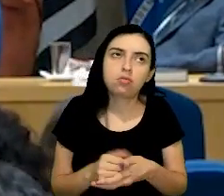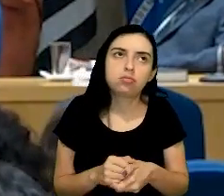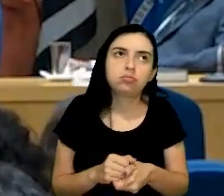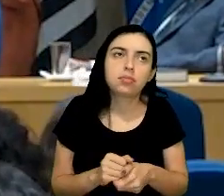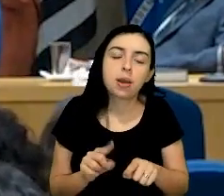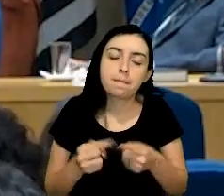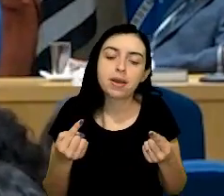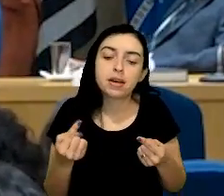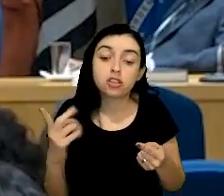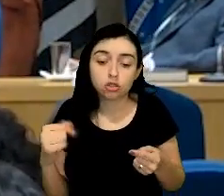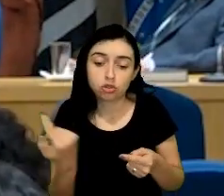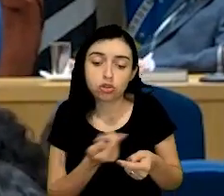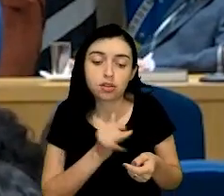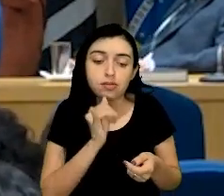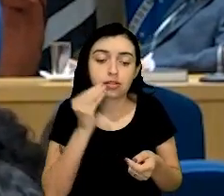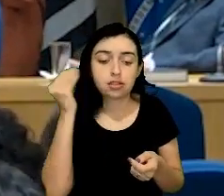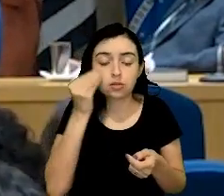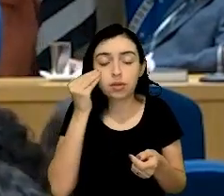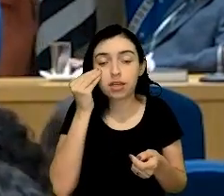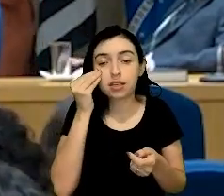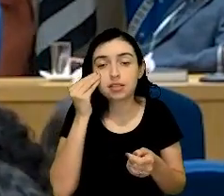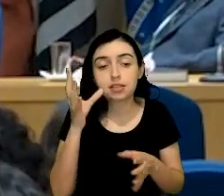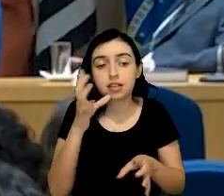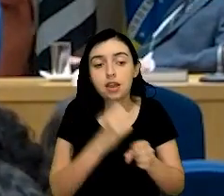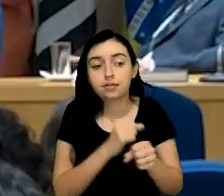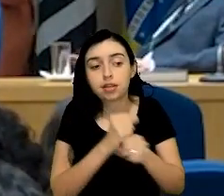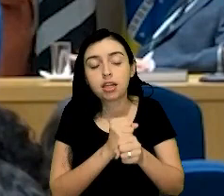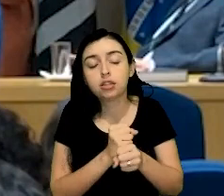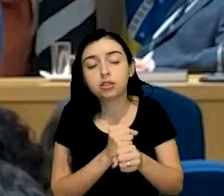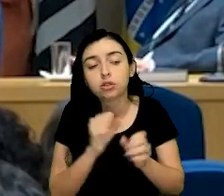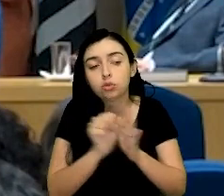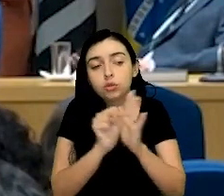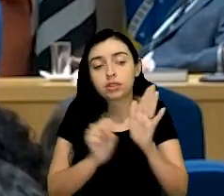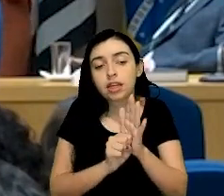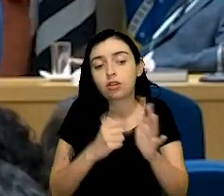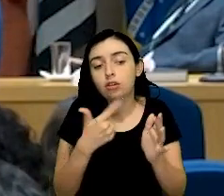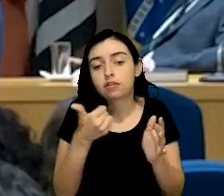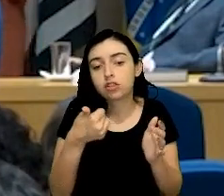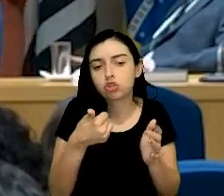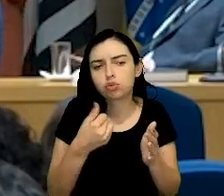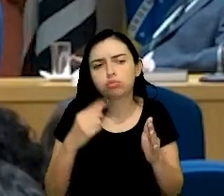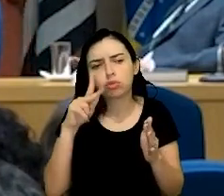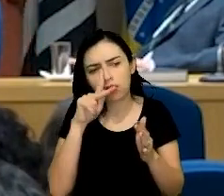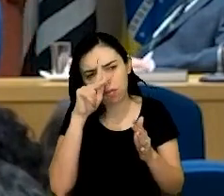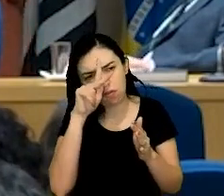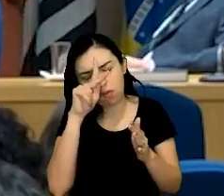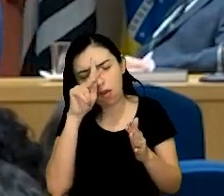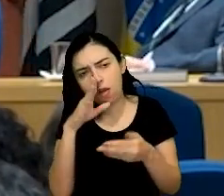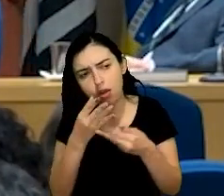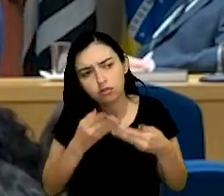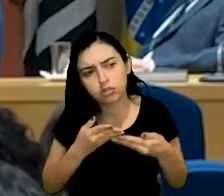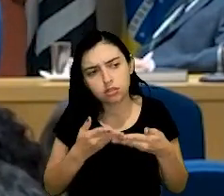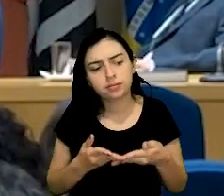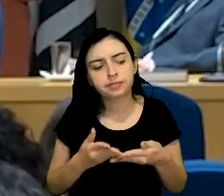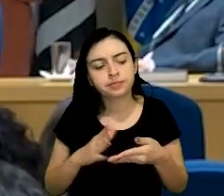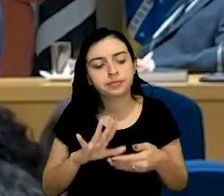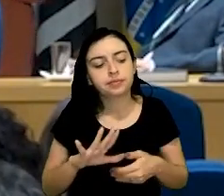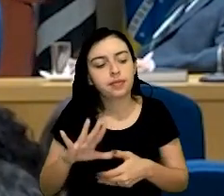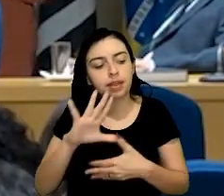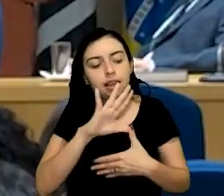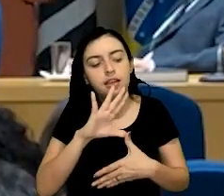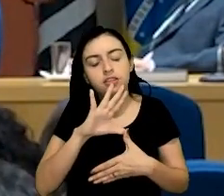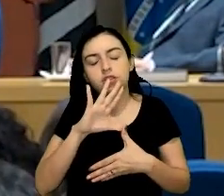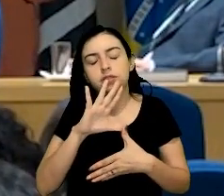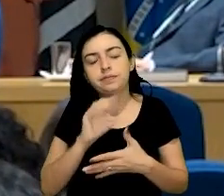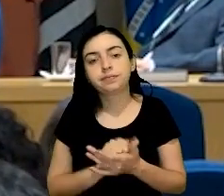caso, esses registros do século XXI, eles têm um peso forte da migração latino-americana. E isso tem a